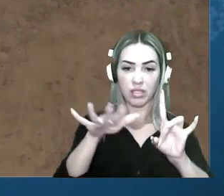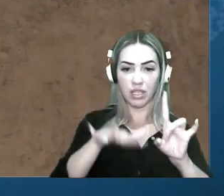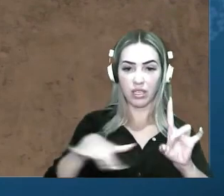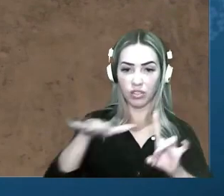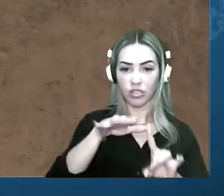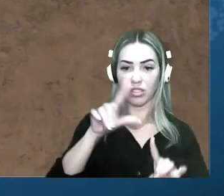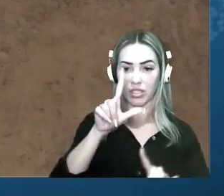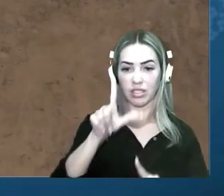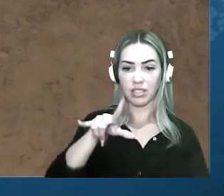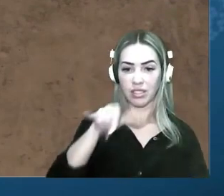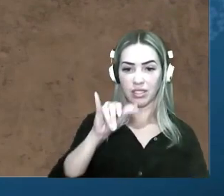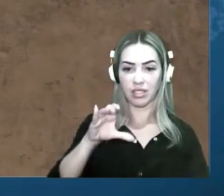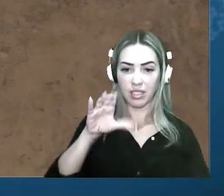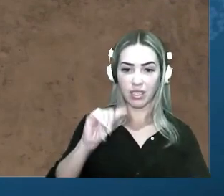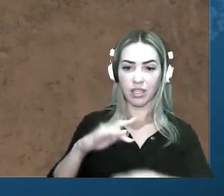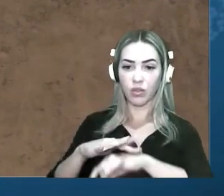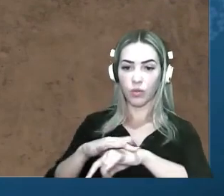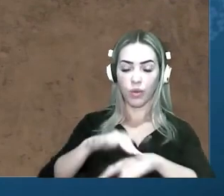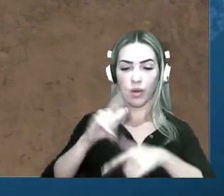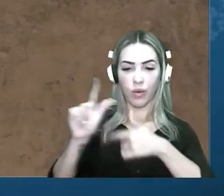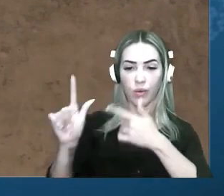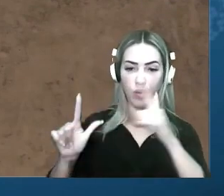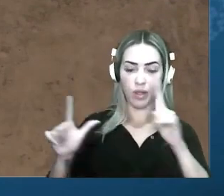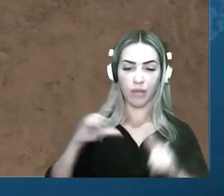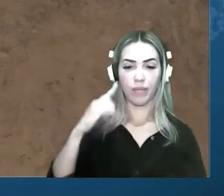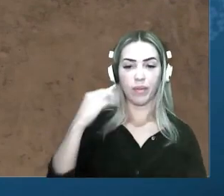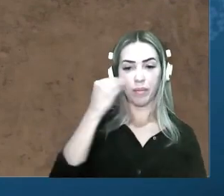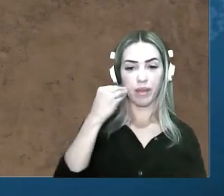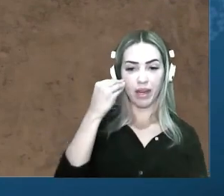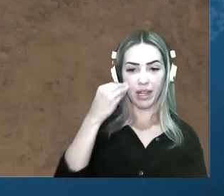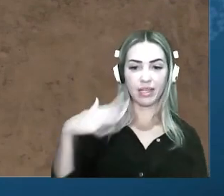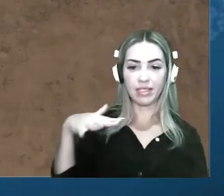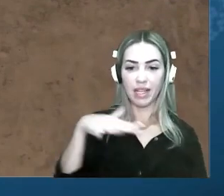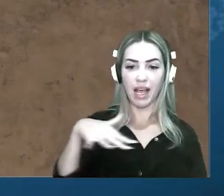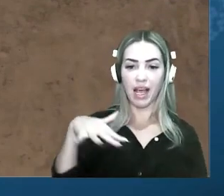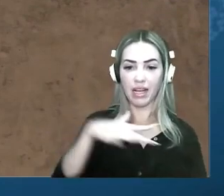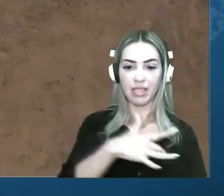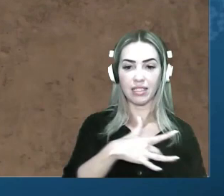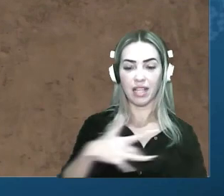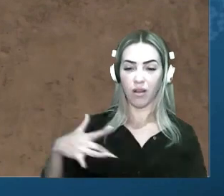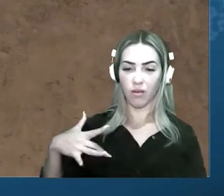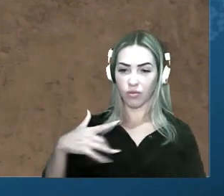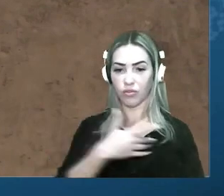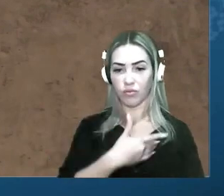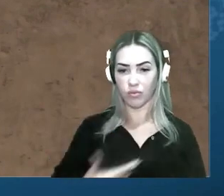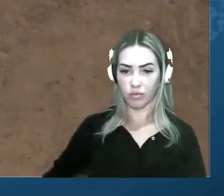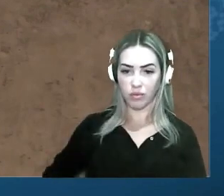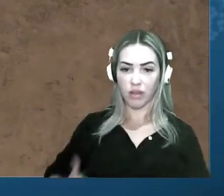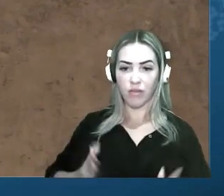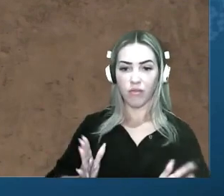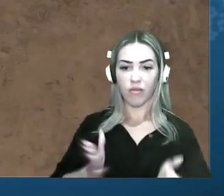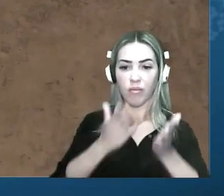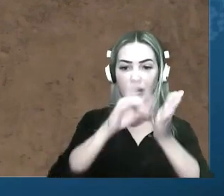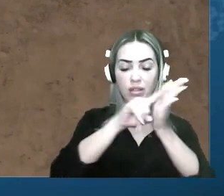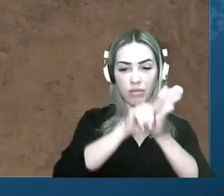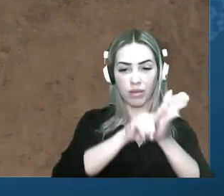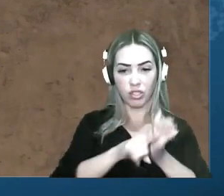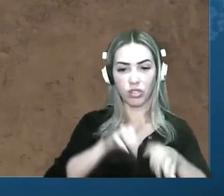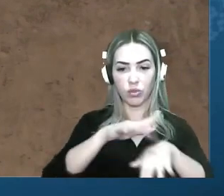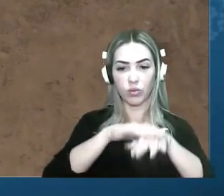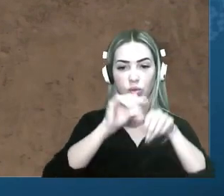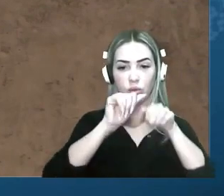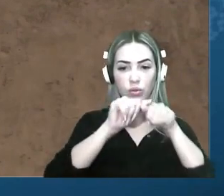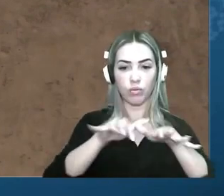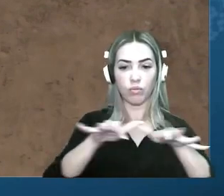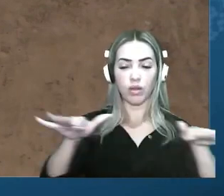Doenças Correlatas. Tem experiência nas áreas de saúde pública, fomento à pesquisa e doenças transmitíveis, com